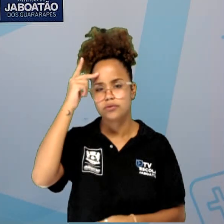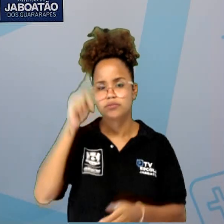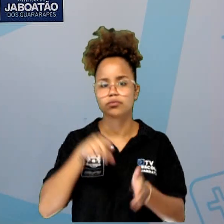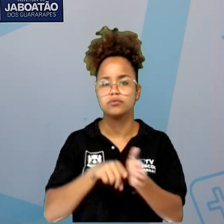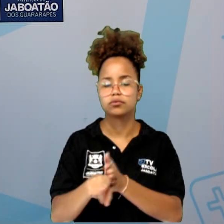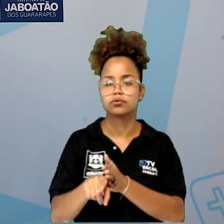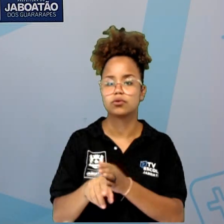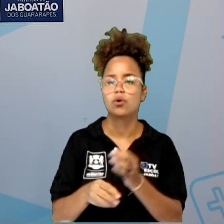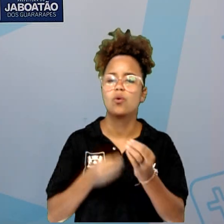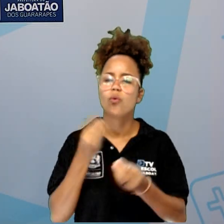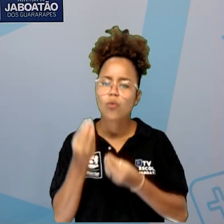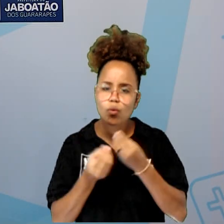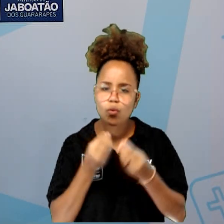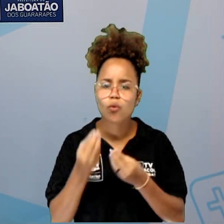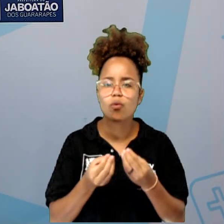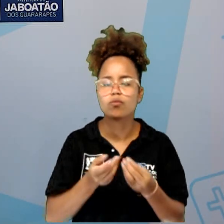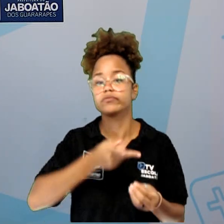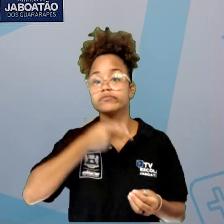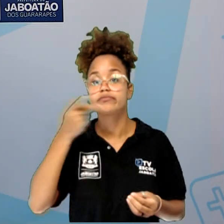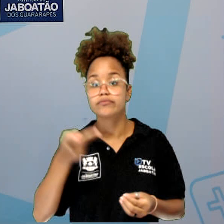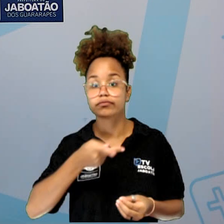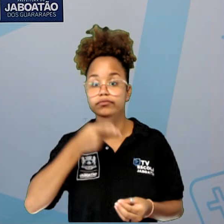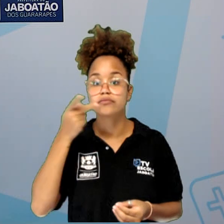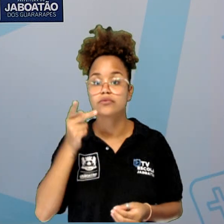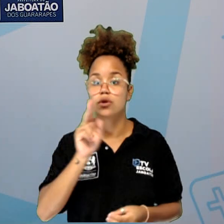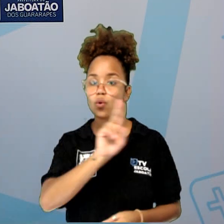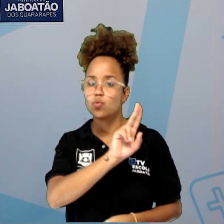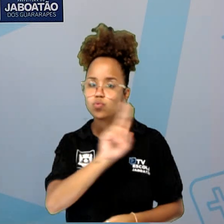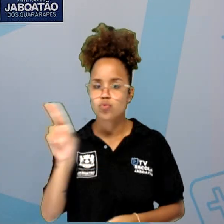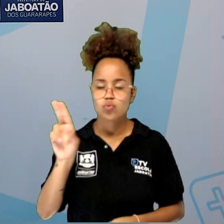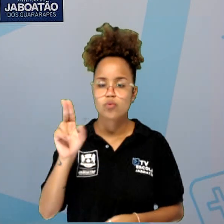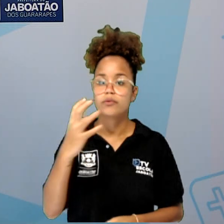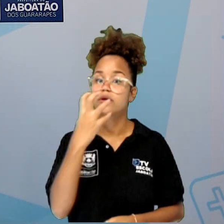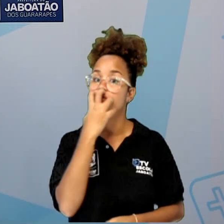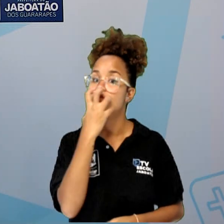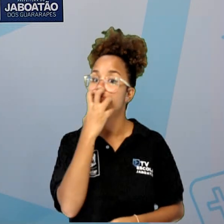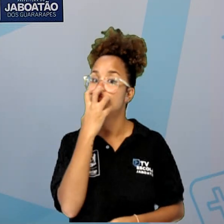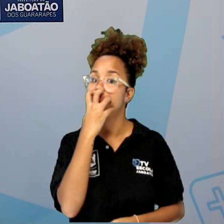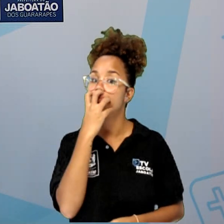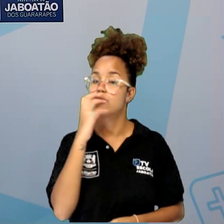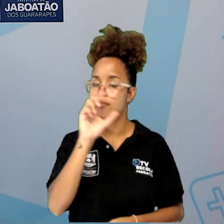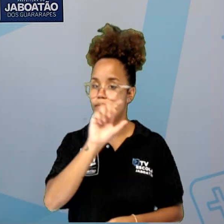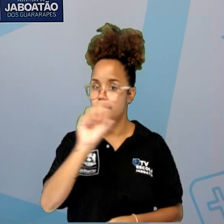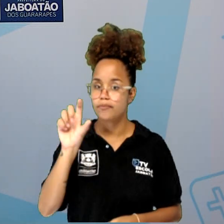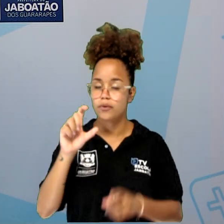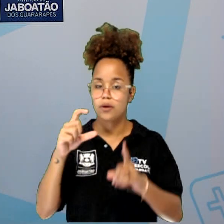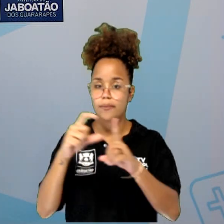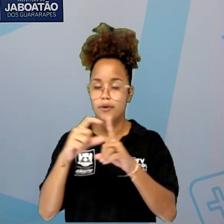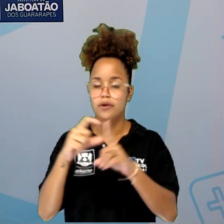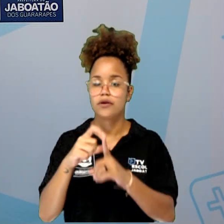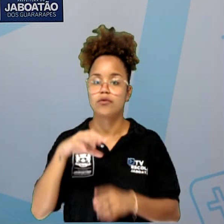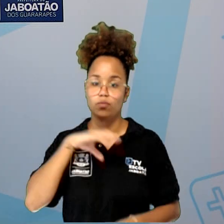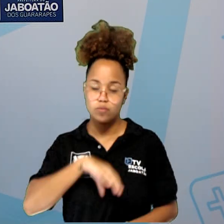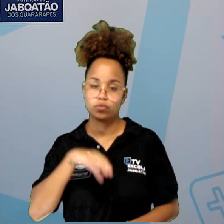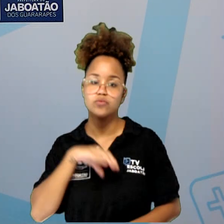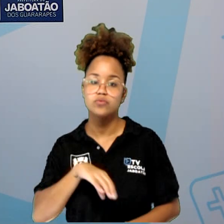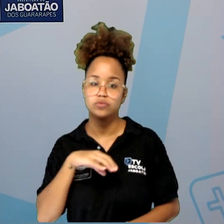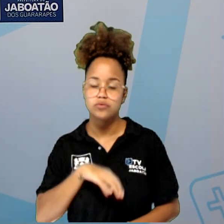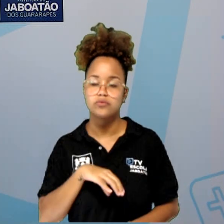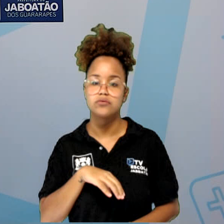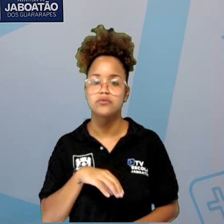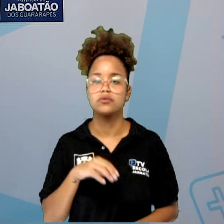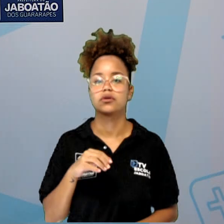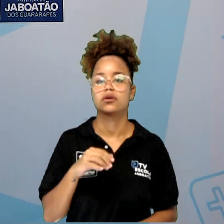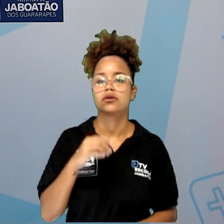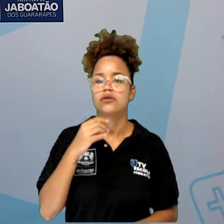how do you say cachorro, no caso, cachorro está em português, né? How do you say cachorro in English?